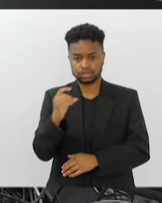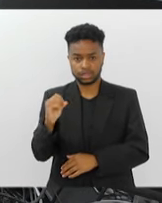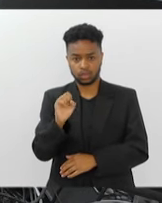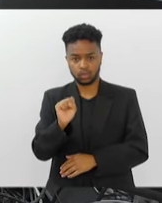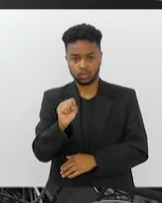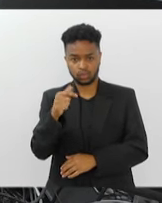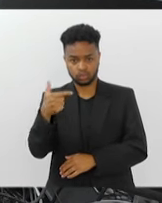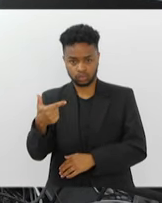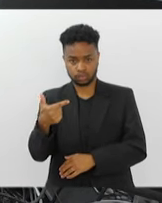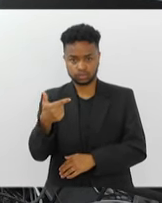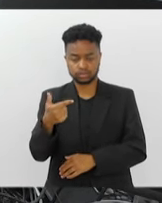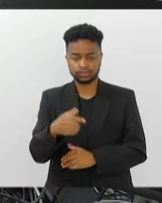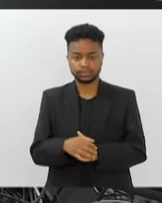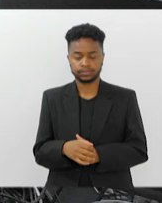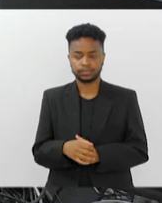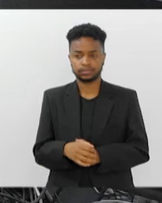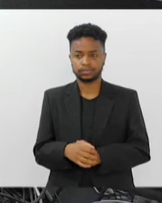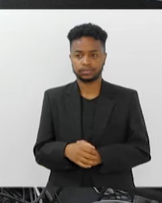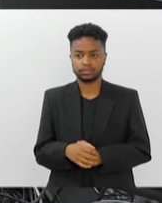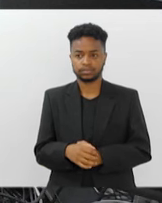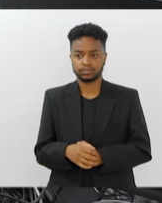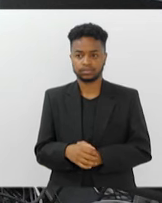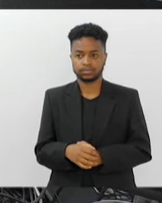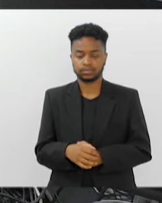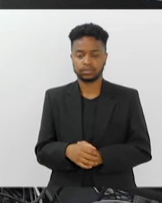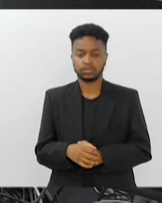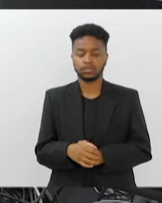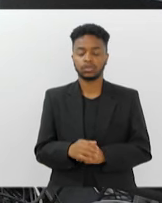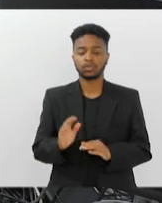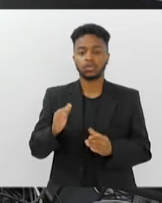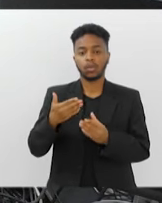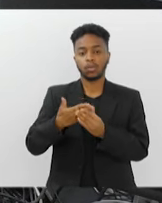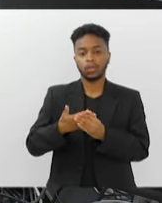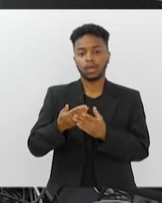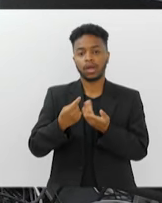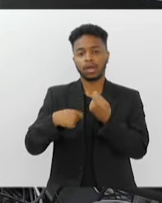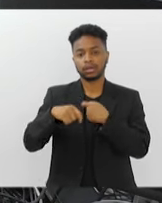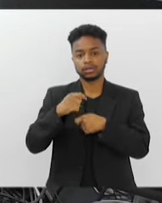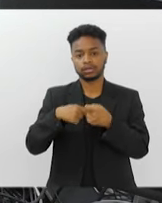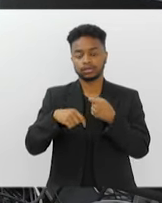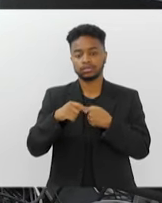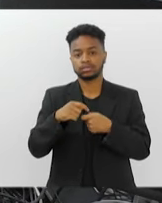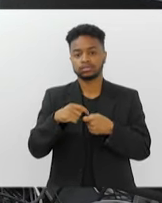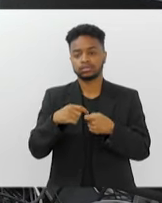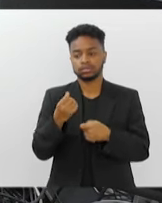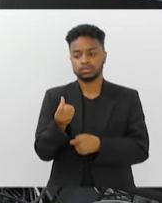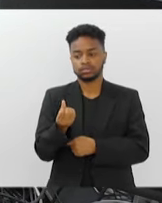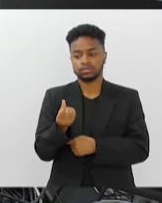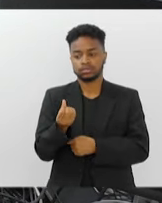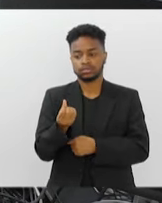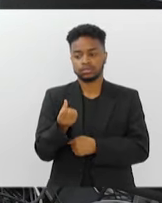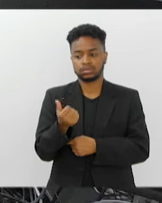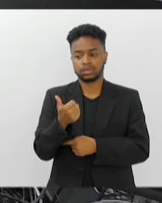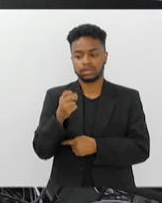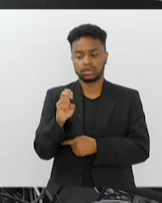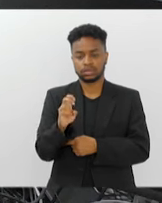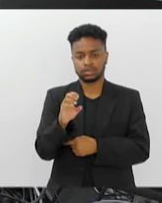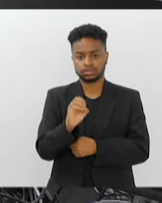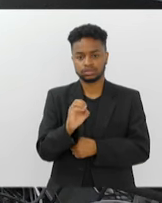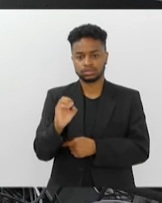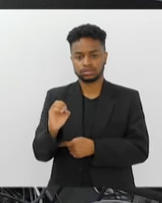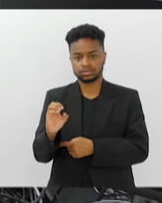3491 resolve na forma do processo administrativo se 15